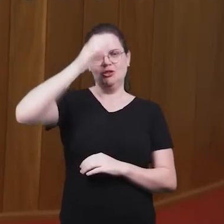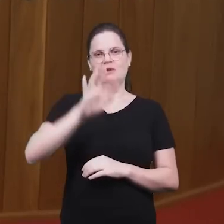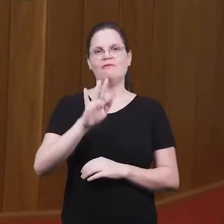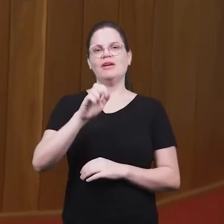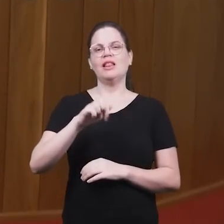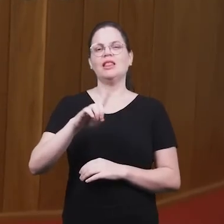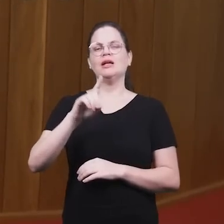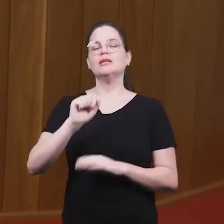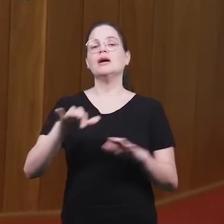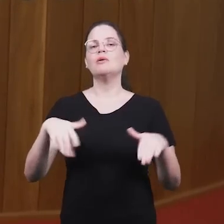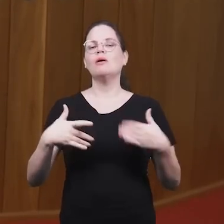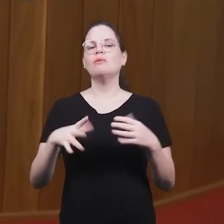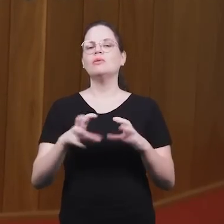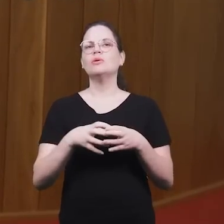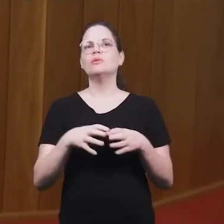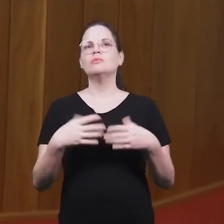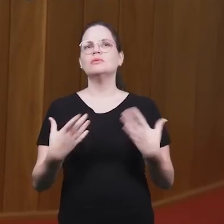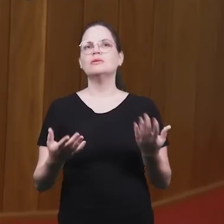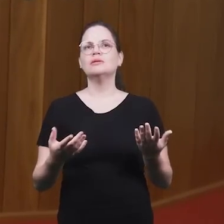grupo?